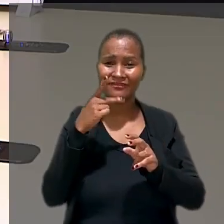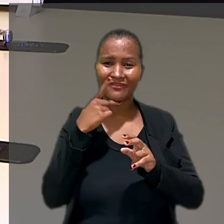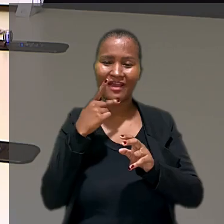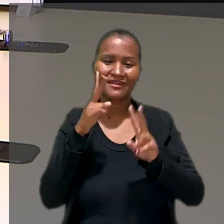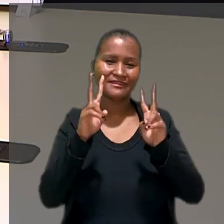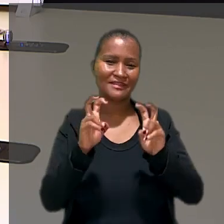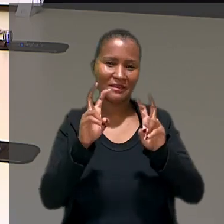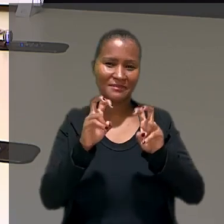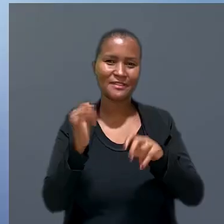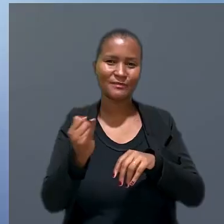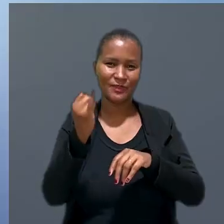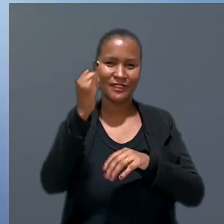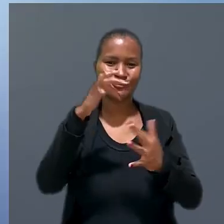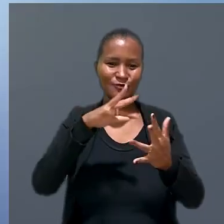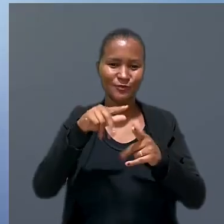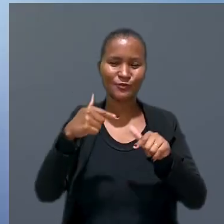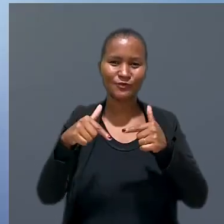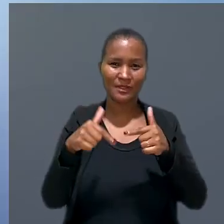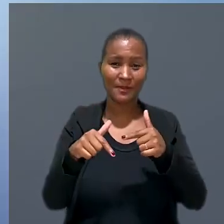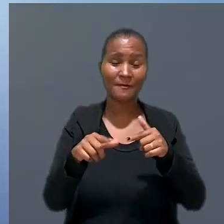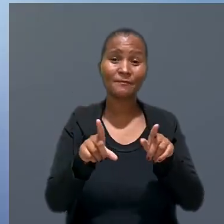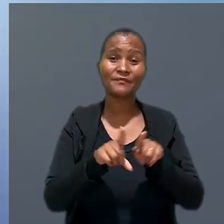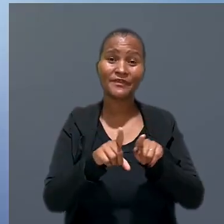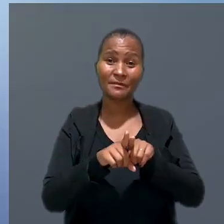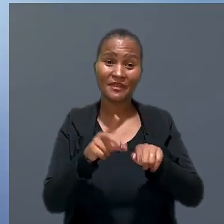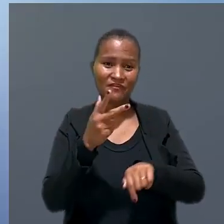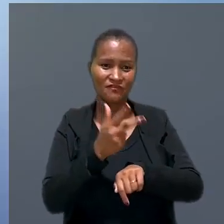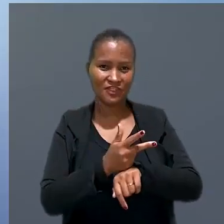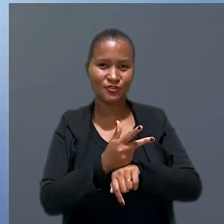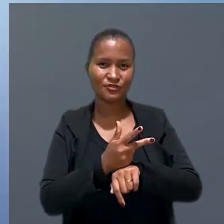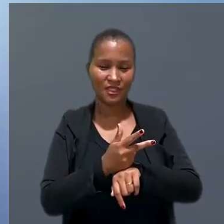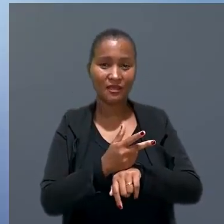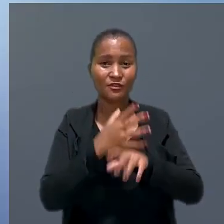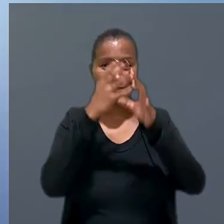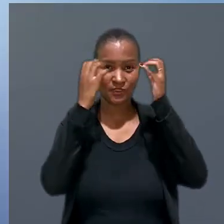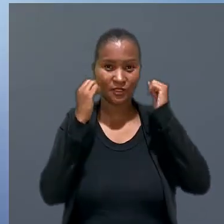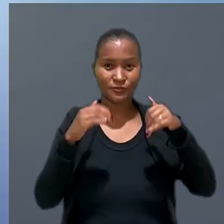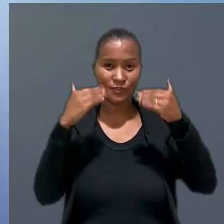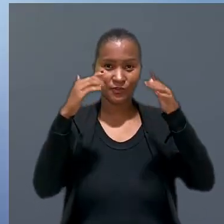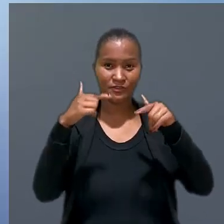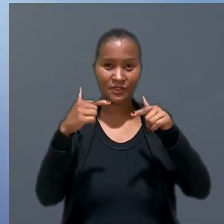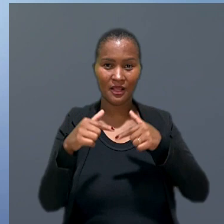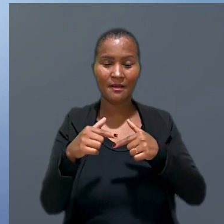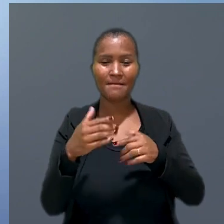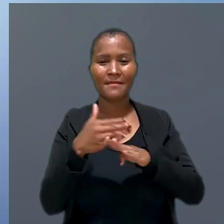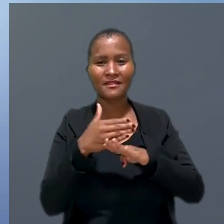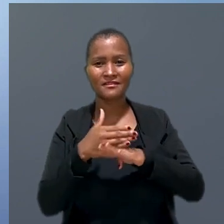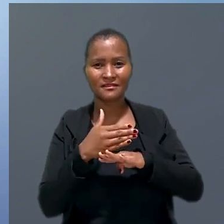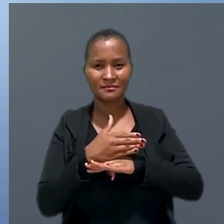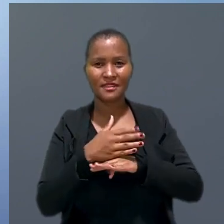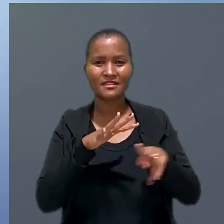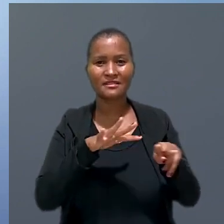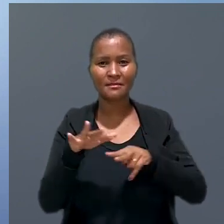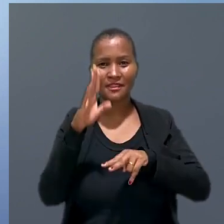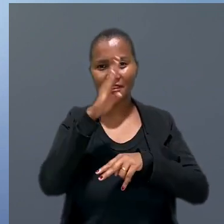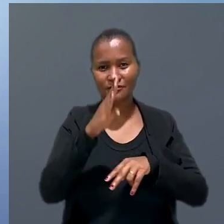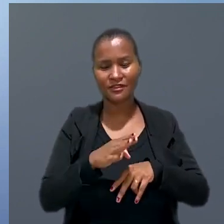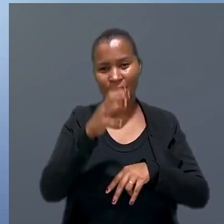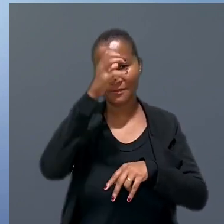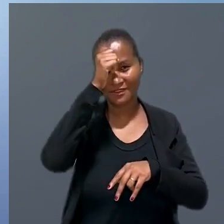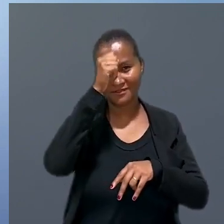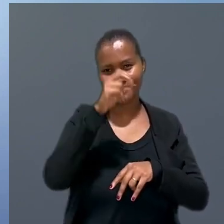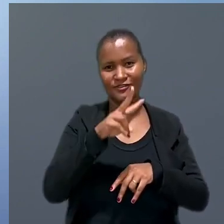relevantes no mundo do trabalho. Já entre os vídeos institucionais, o Tribunal Superior do Trabalho concorre com a campanha da Semana Nacional